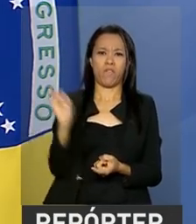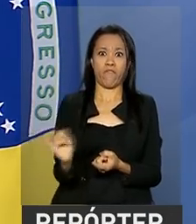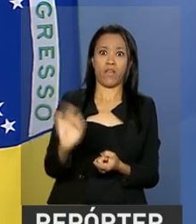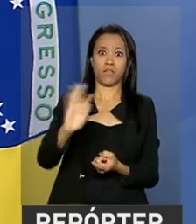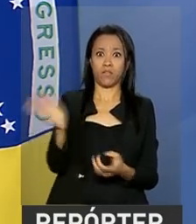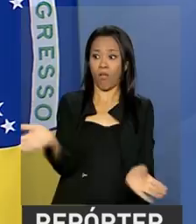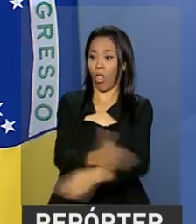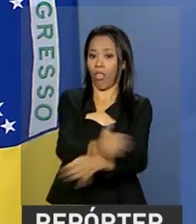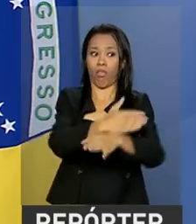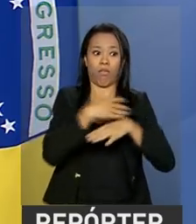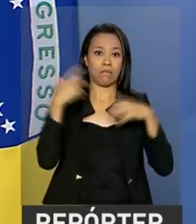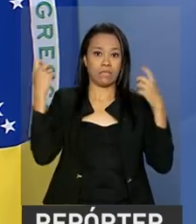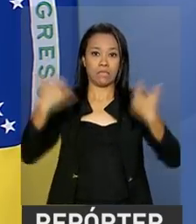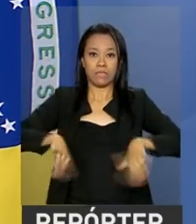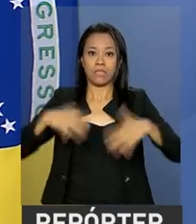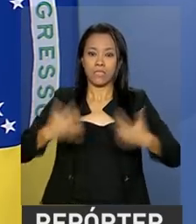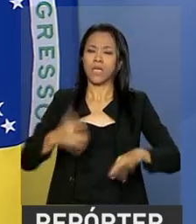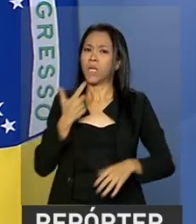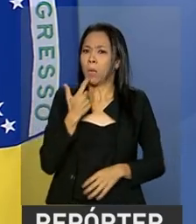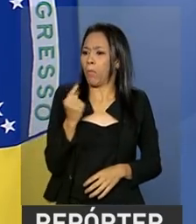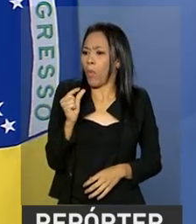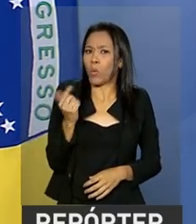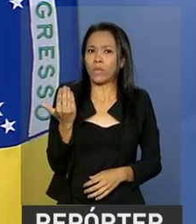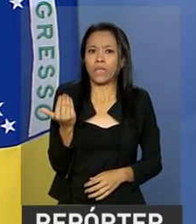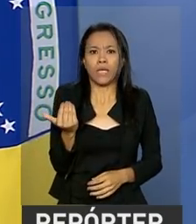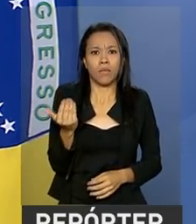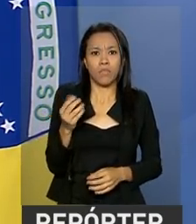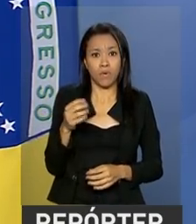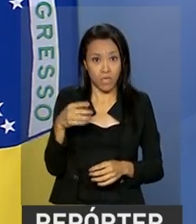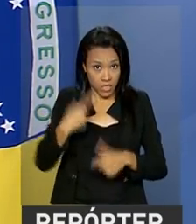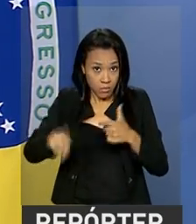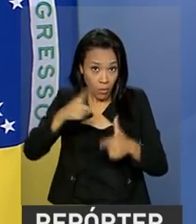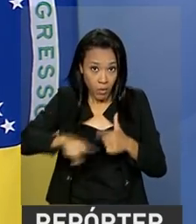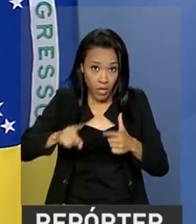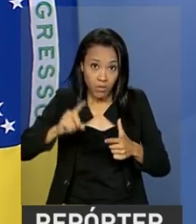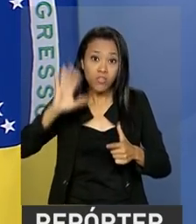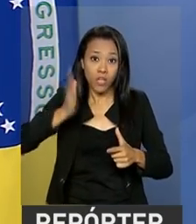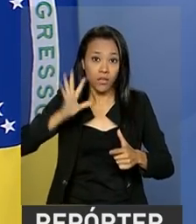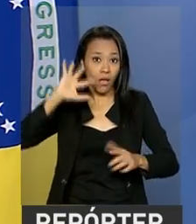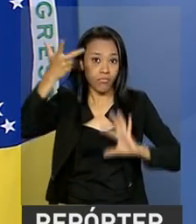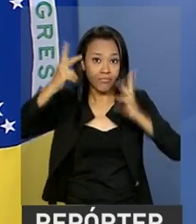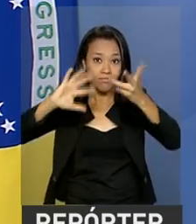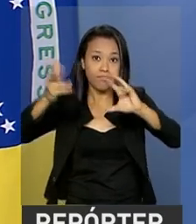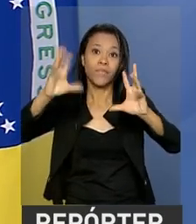controle em pouco tempo esses problemas estão sendo sanados